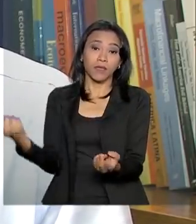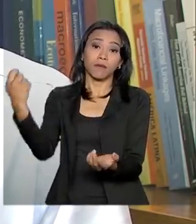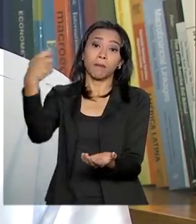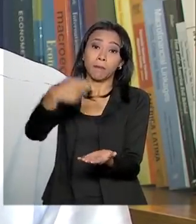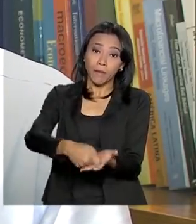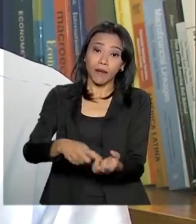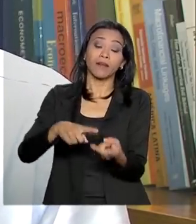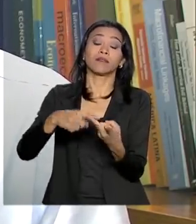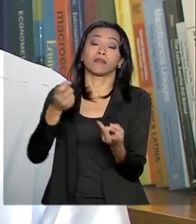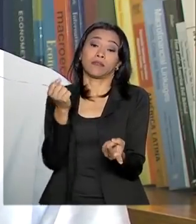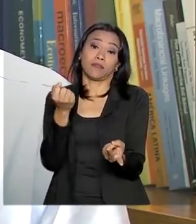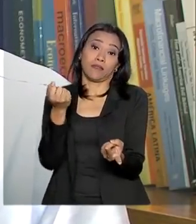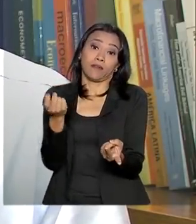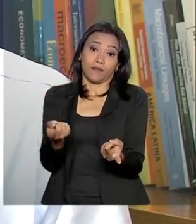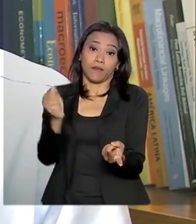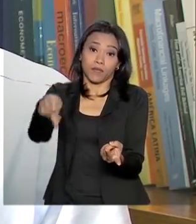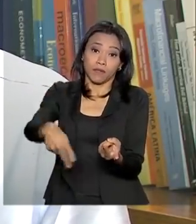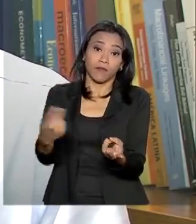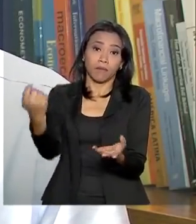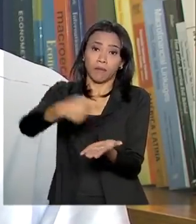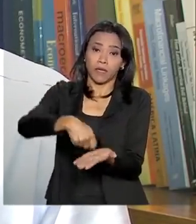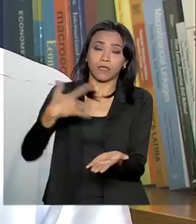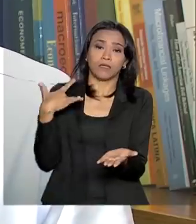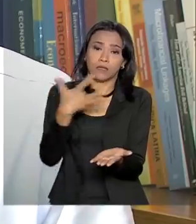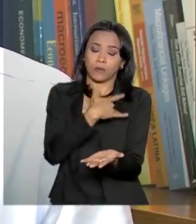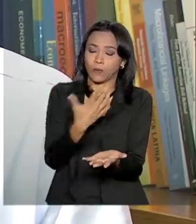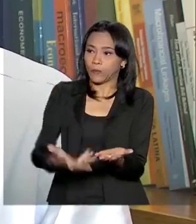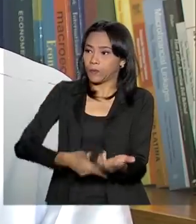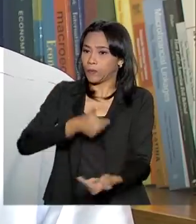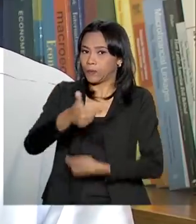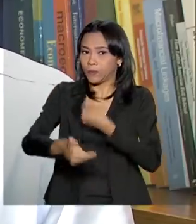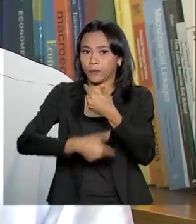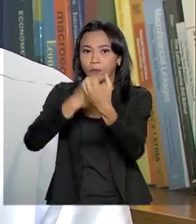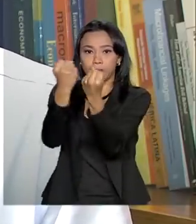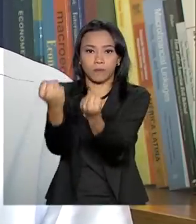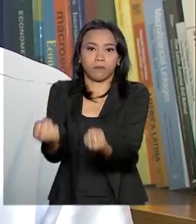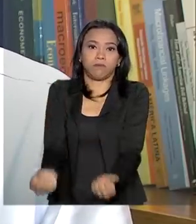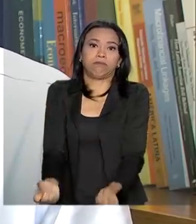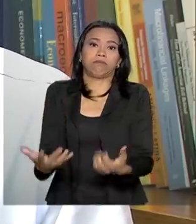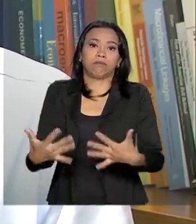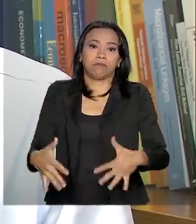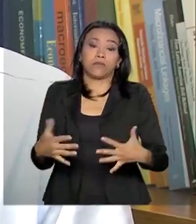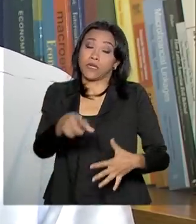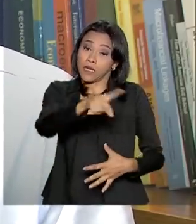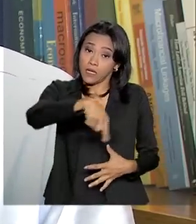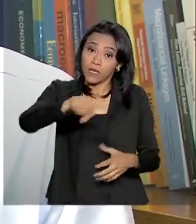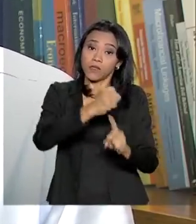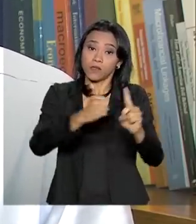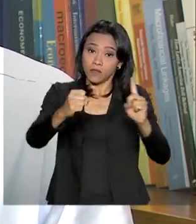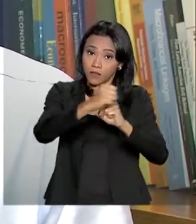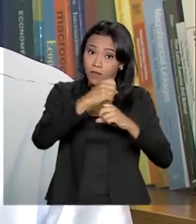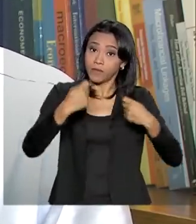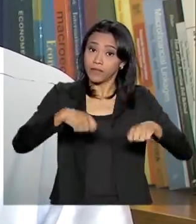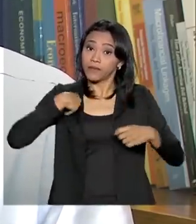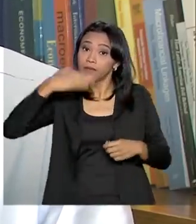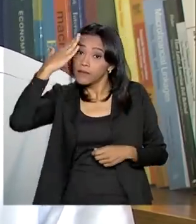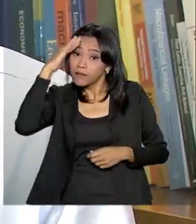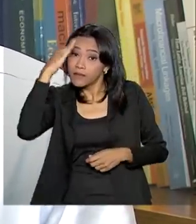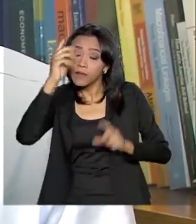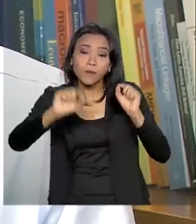entre outros. Então, e o terceiro ponto que é importante, e a sociedade precisa entender isso, é que os